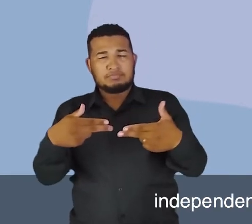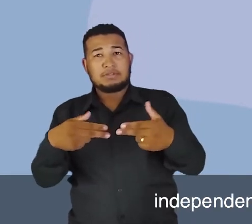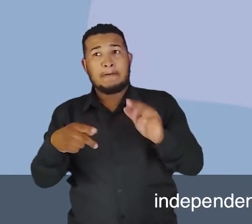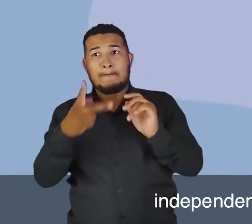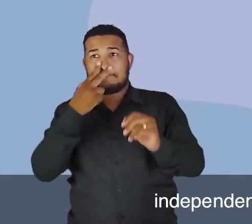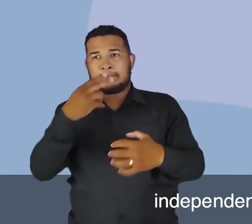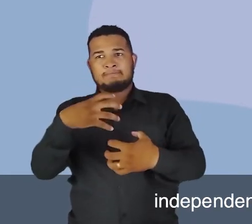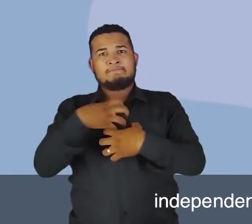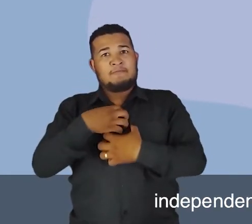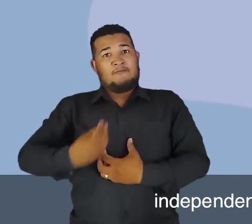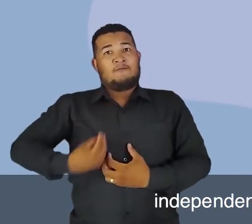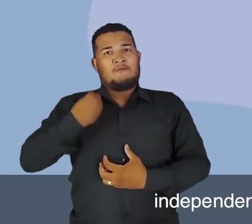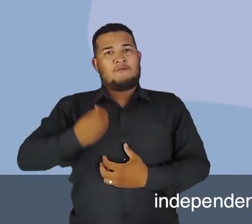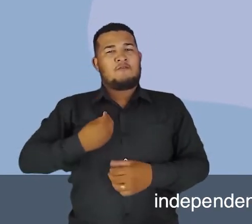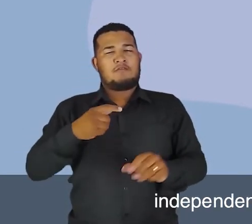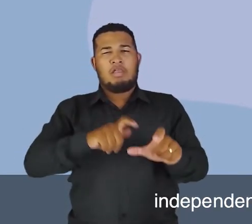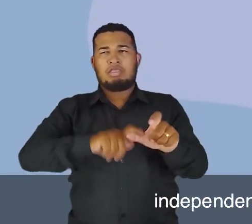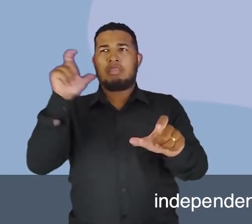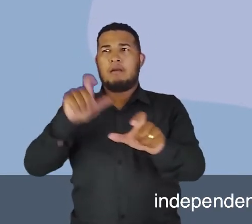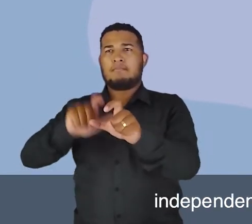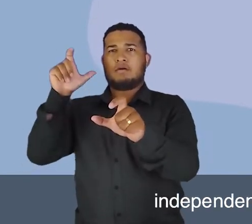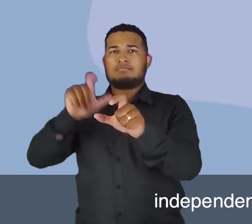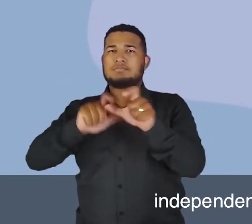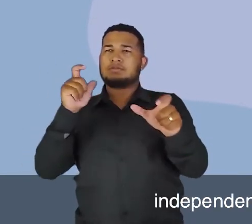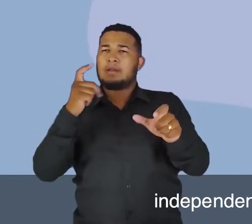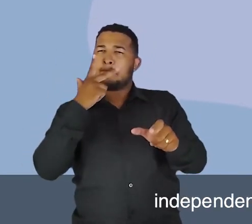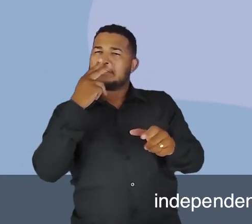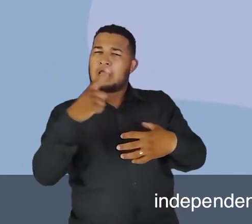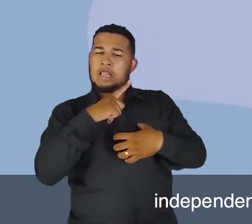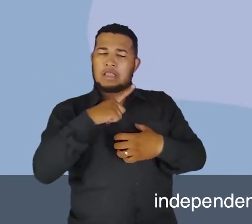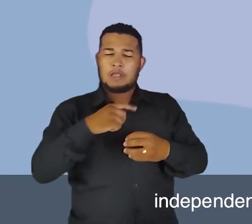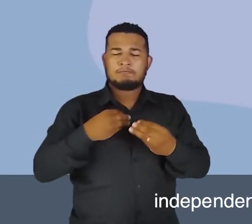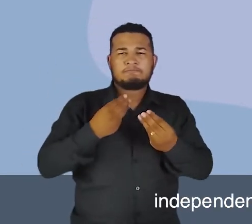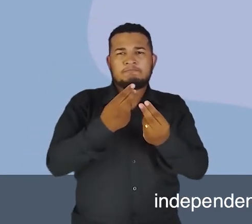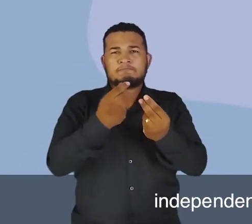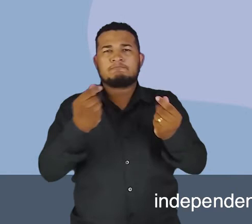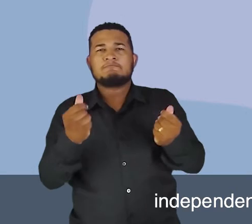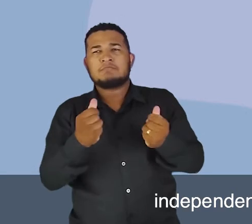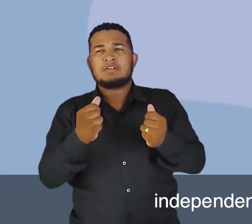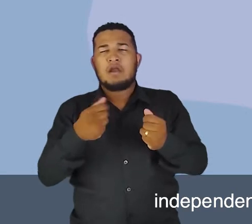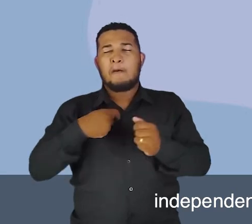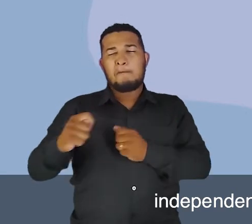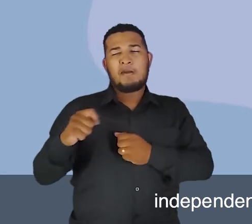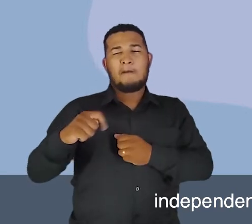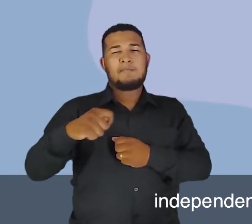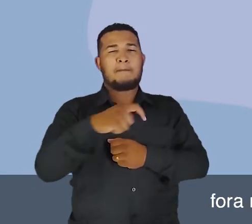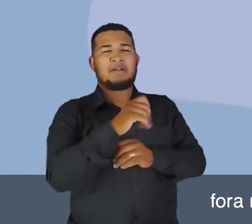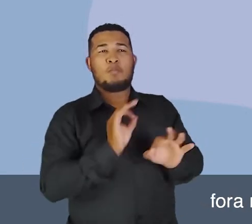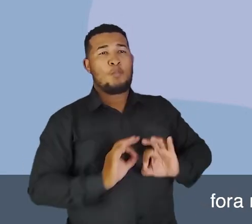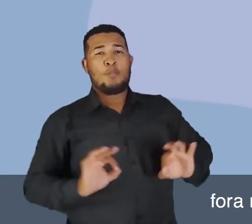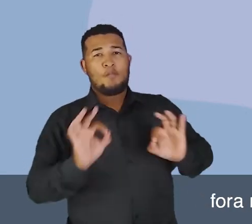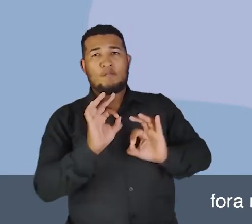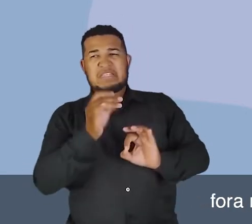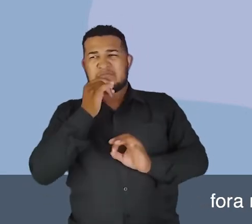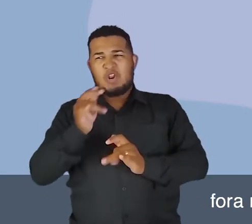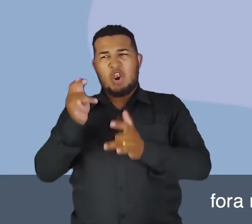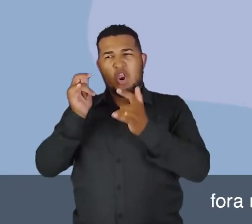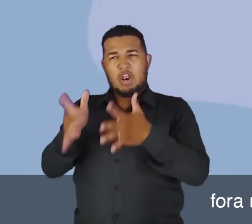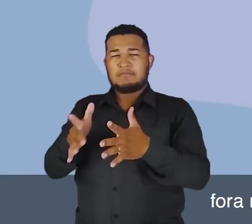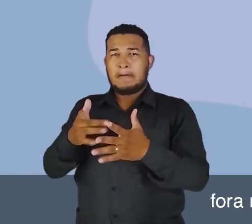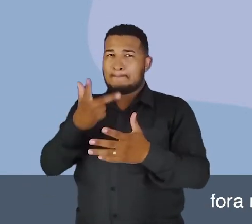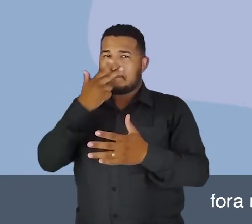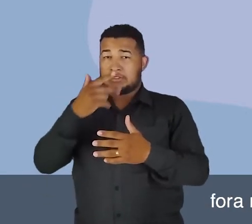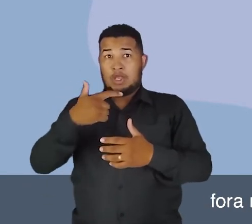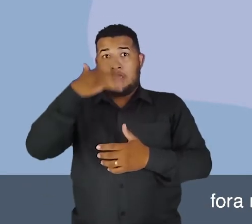viva e independente, que moda ou suborno algum a compromete, onde terei jogado fora meu gosto